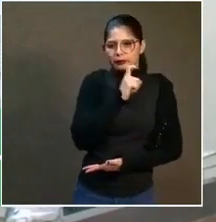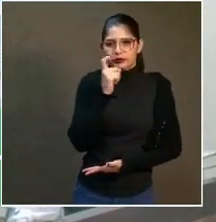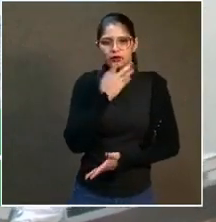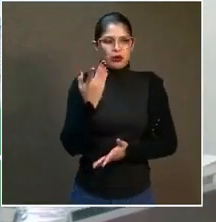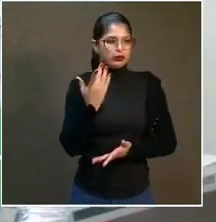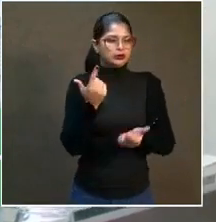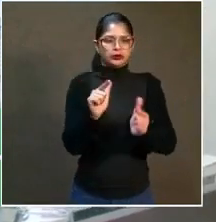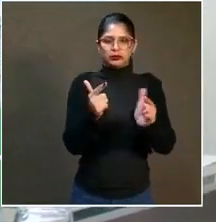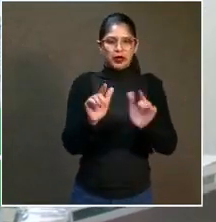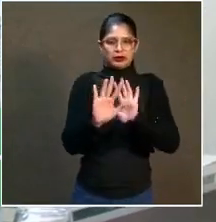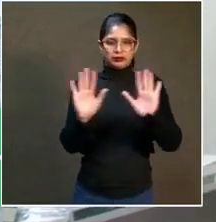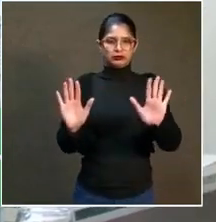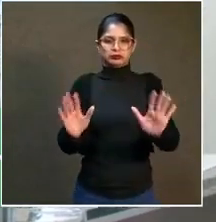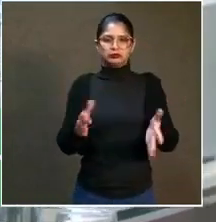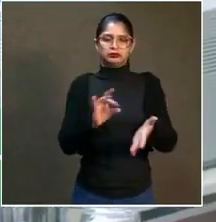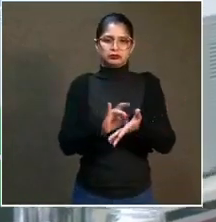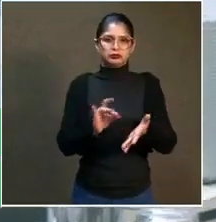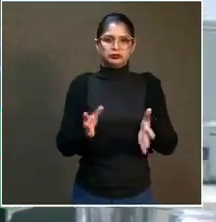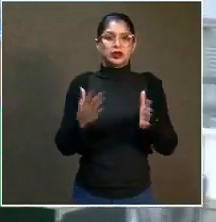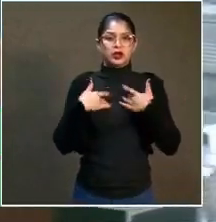não. Eu,